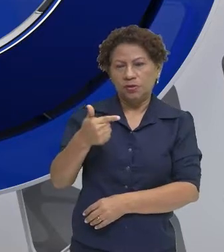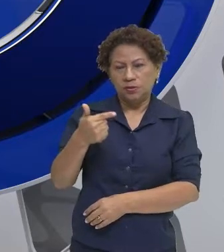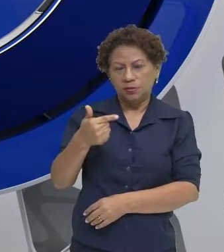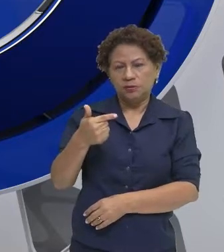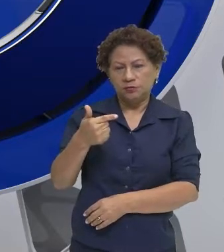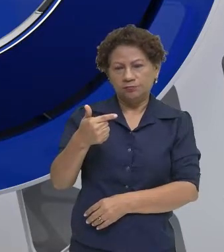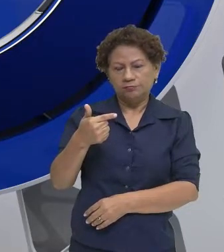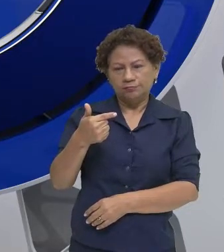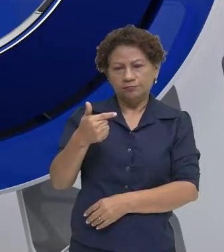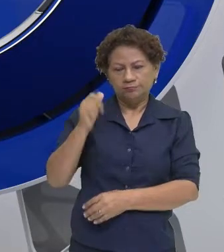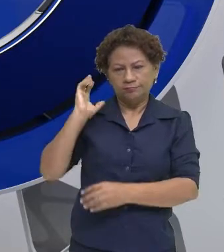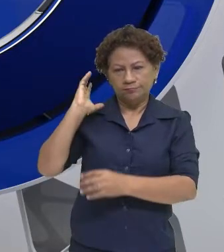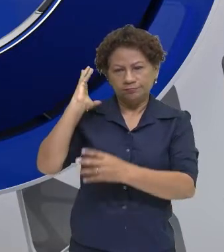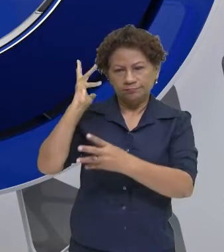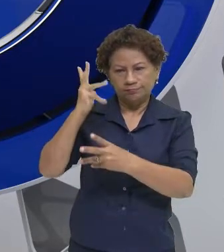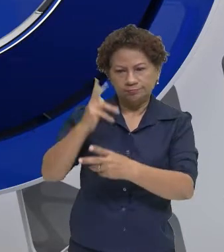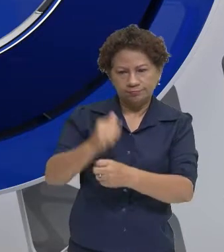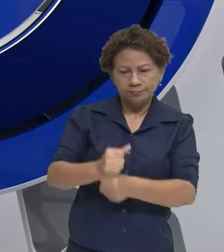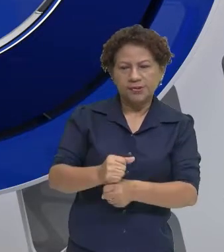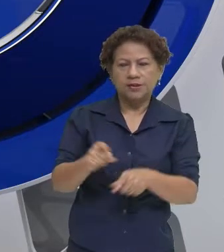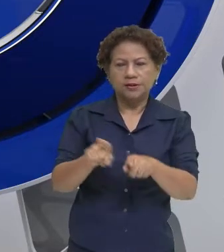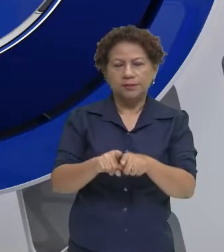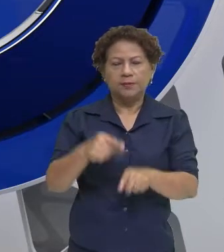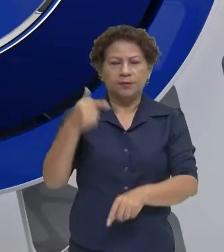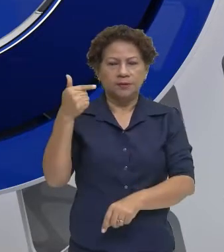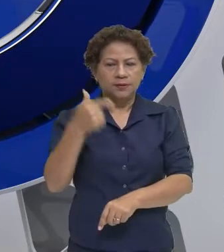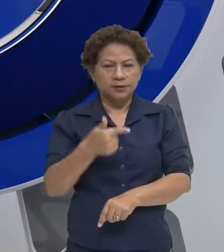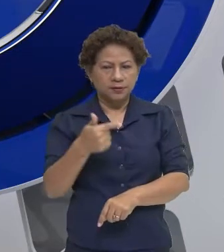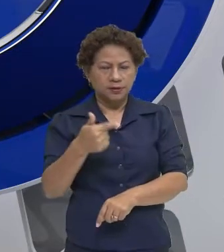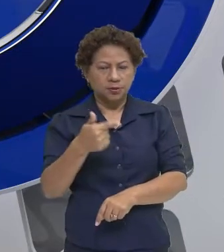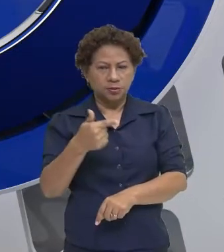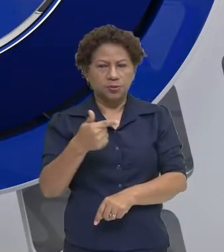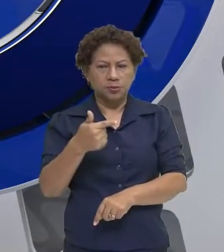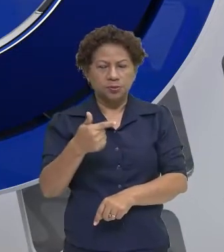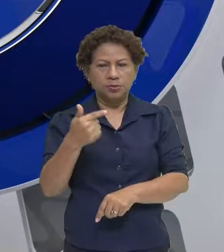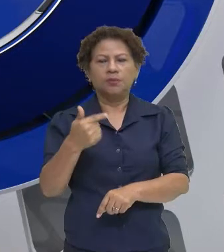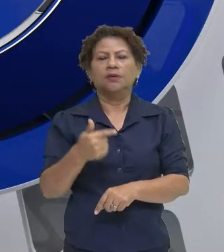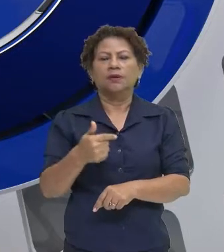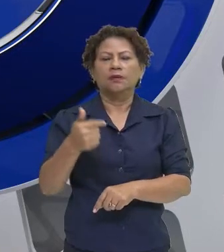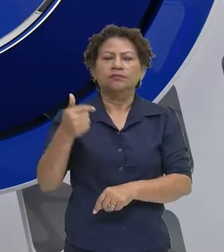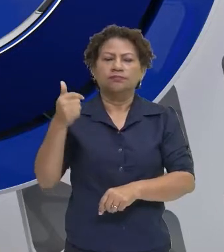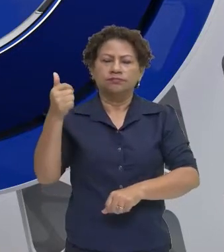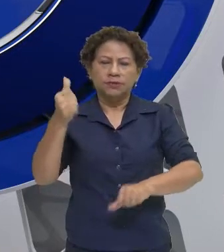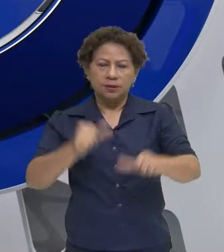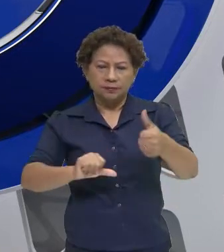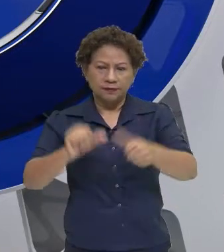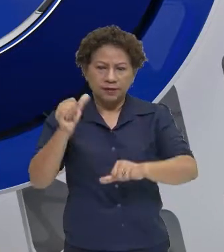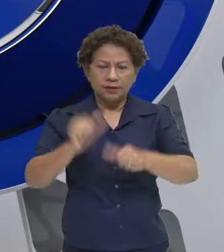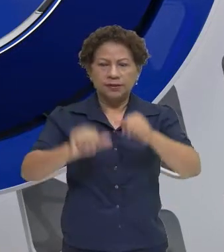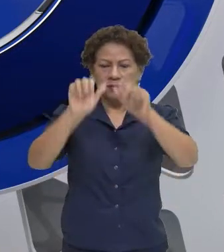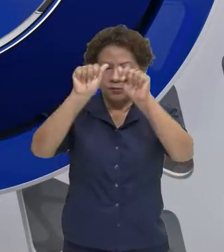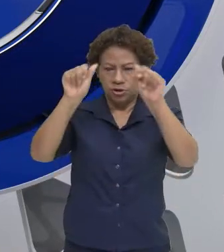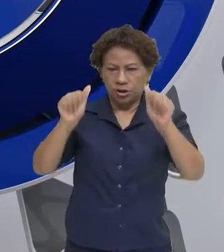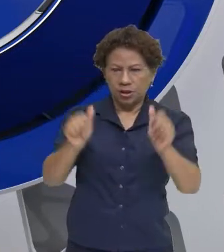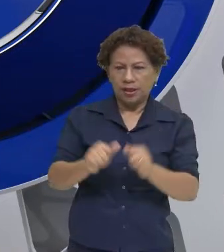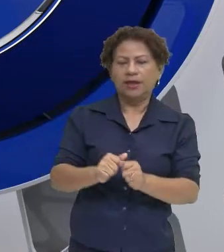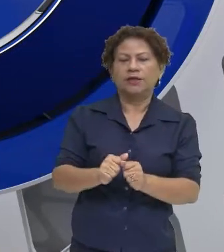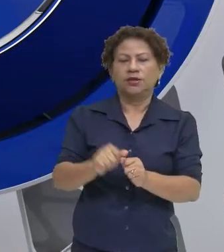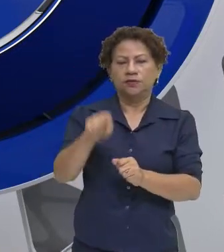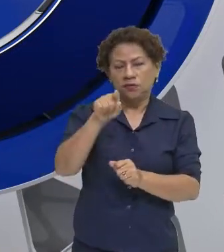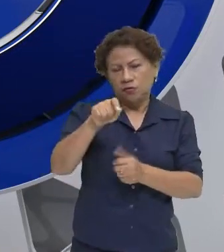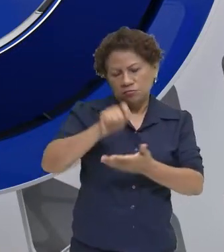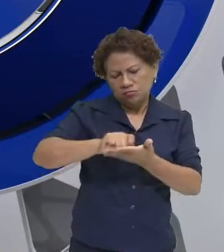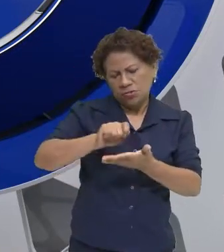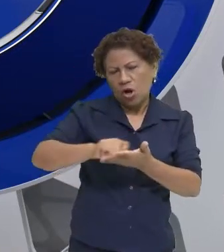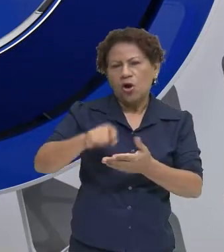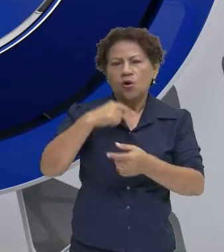revisão e nossa segunda avaliação da segunda unidade de artes. Certo? Então, anotem aí suas dúvidas. Quem teve